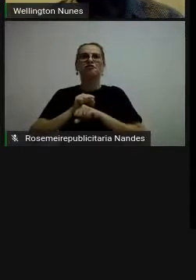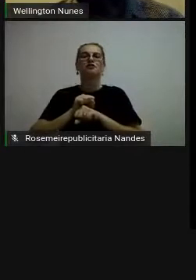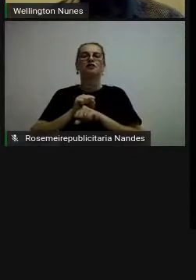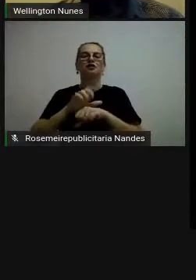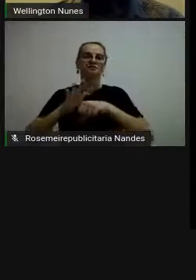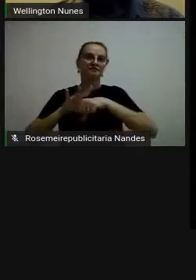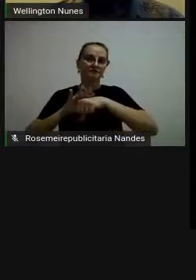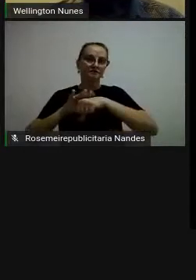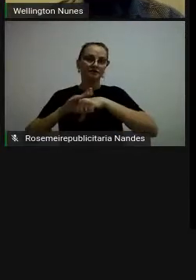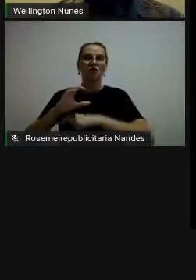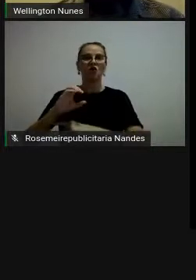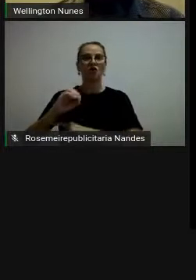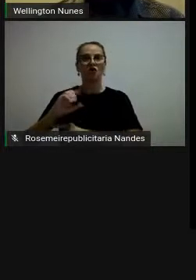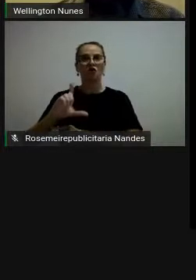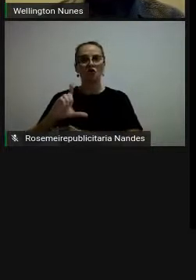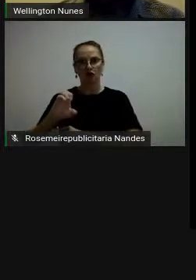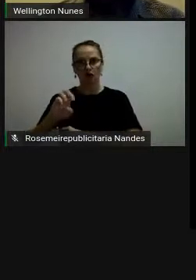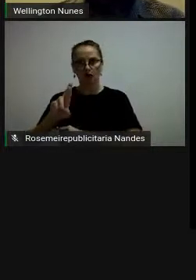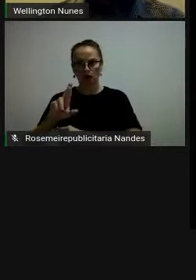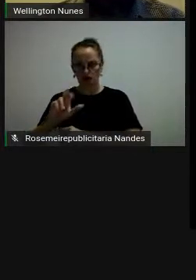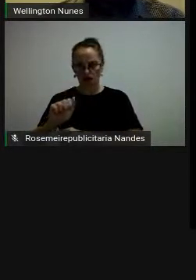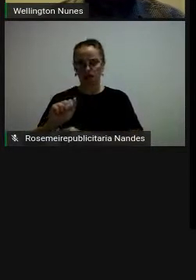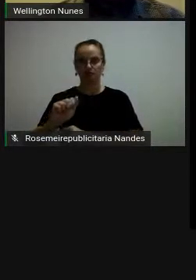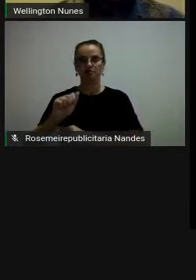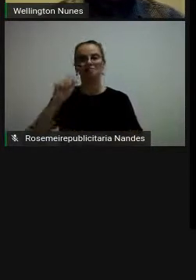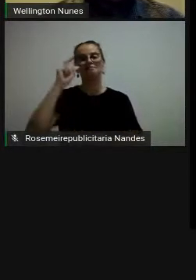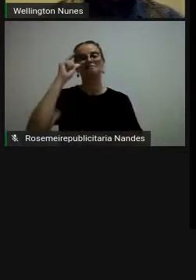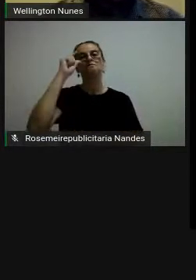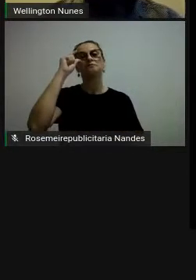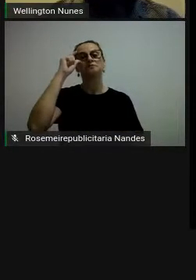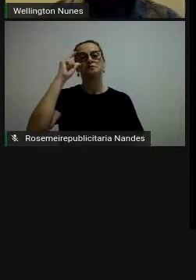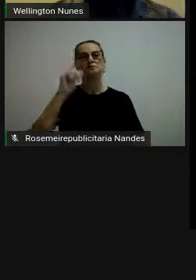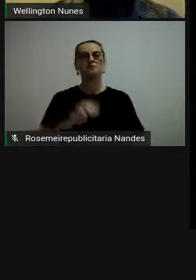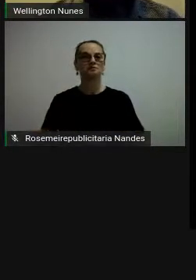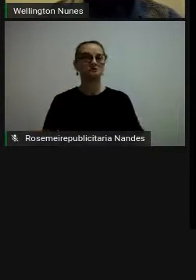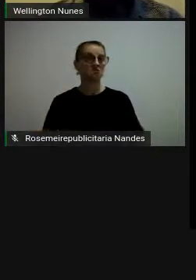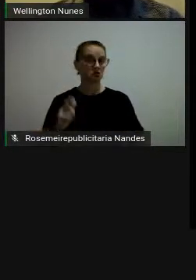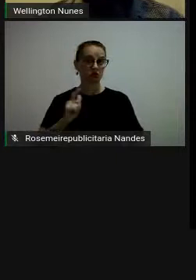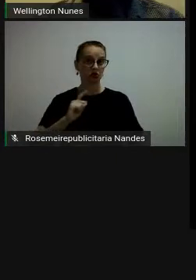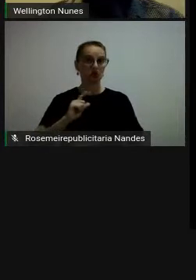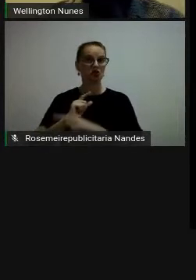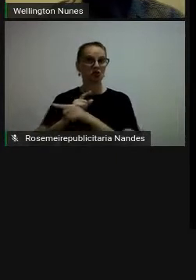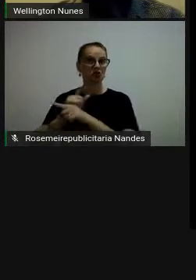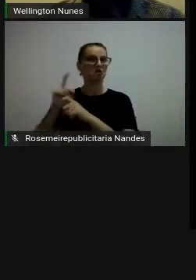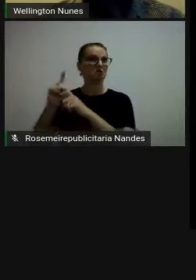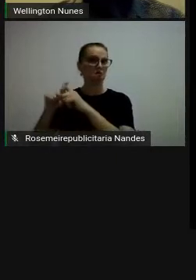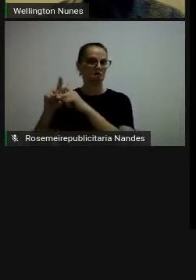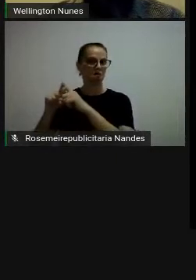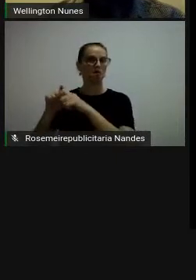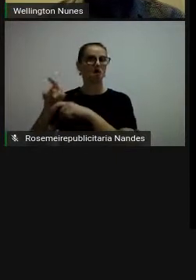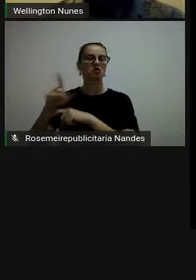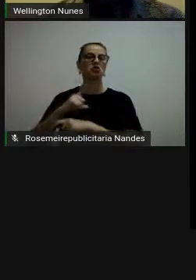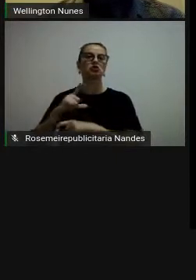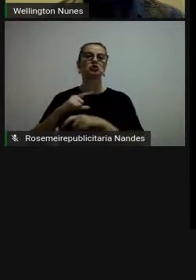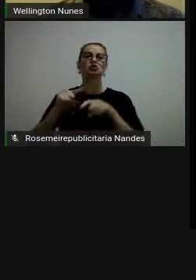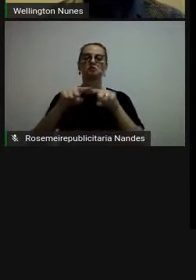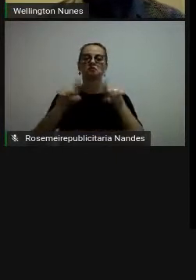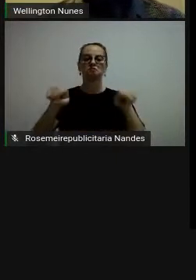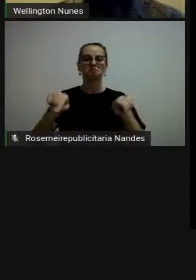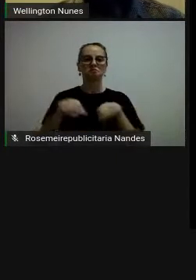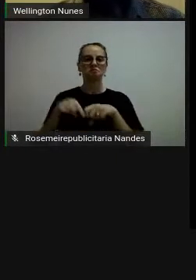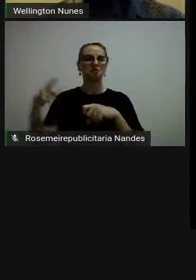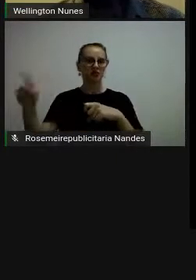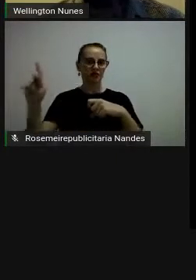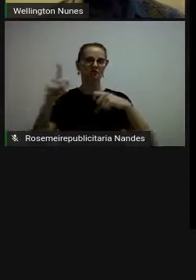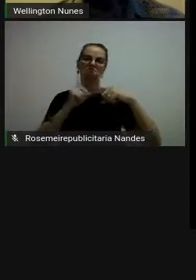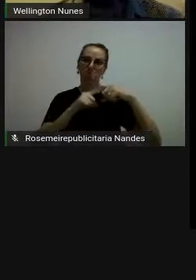foi digitalizado, nós tínhamos o consultório dele, o workhouse. Você tinha esses